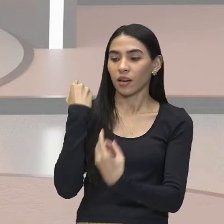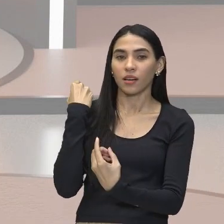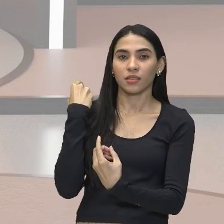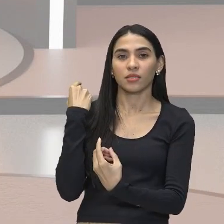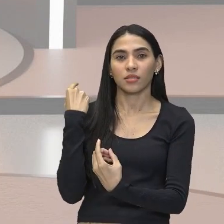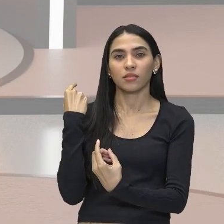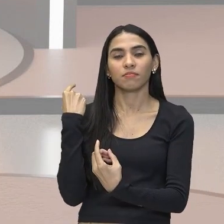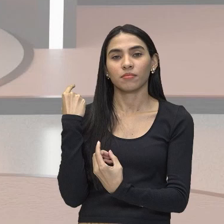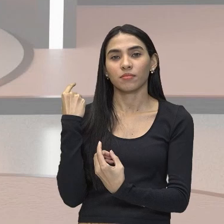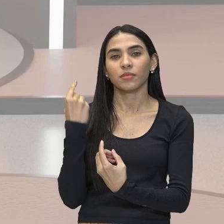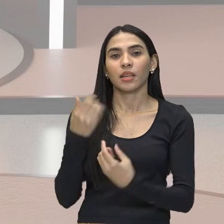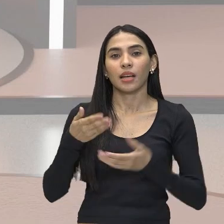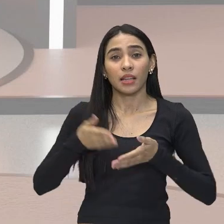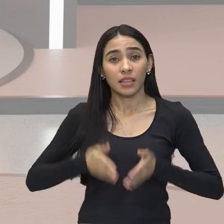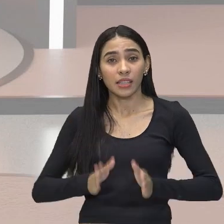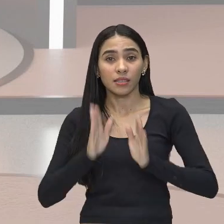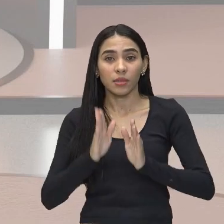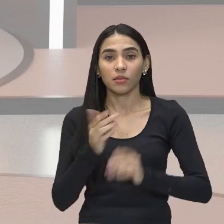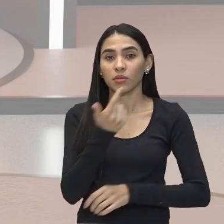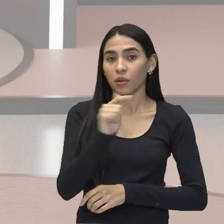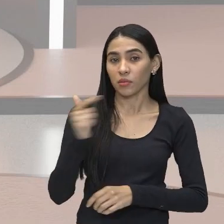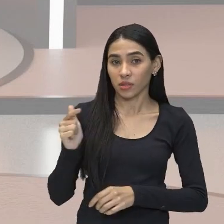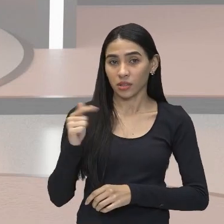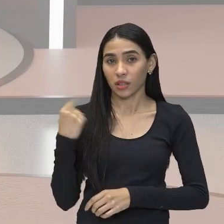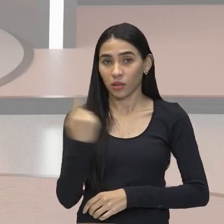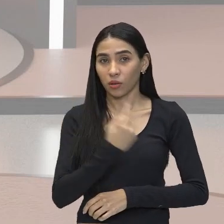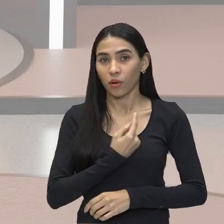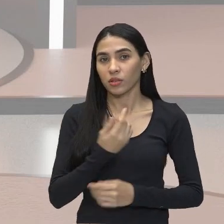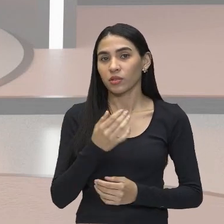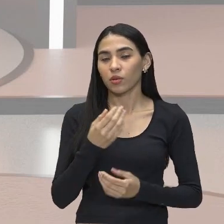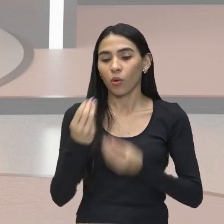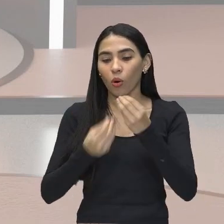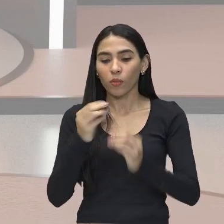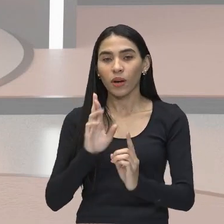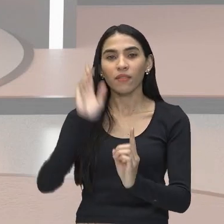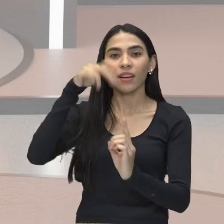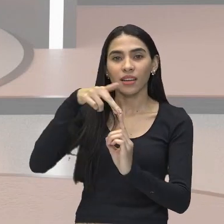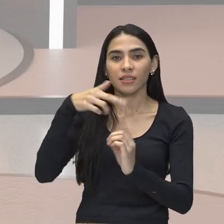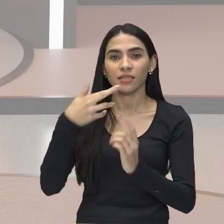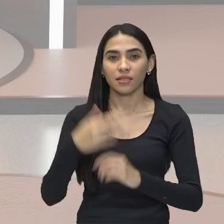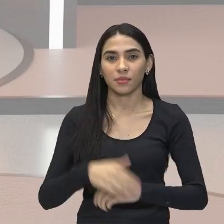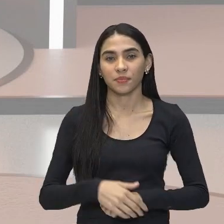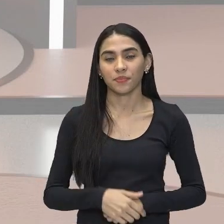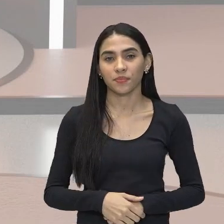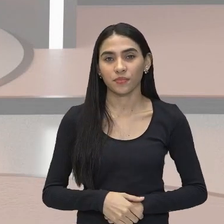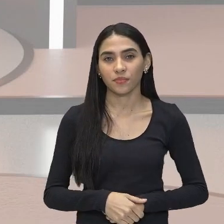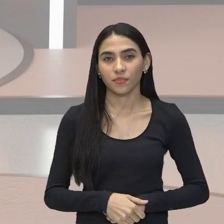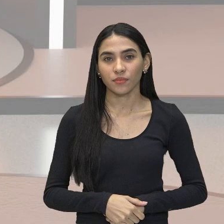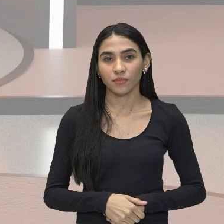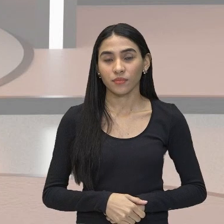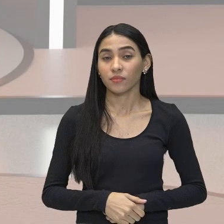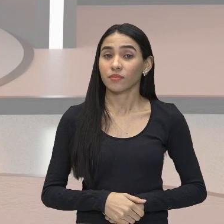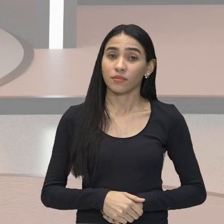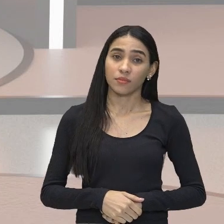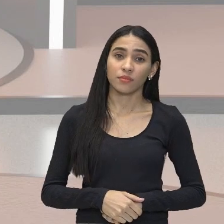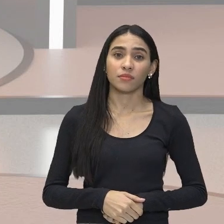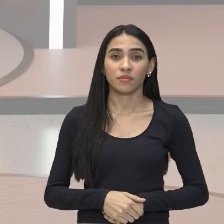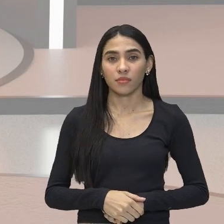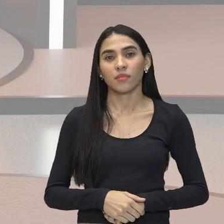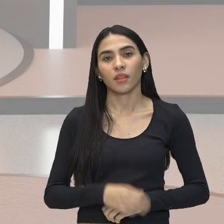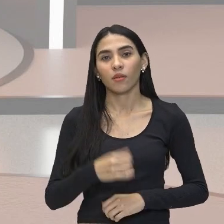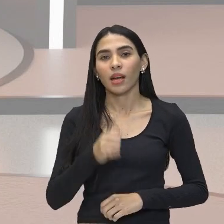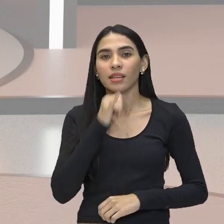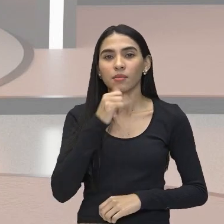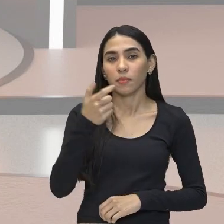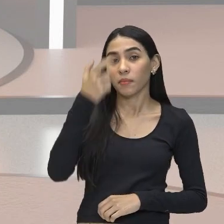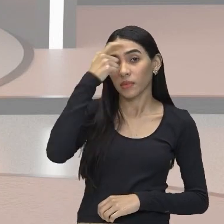à nossa existência para definir o que somos. Perfeito? É lógico que esse